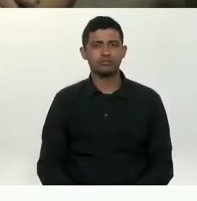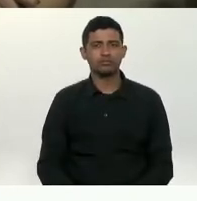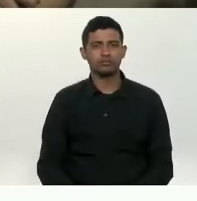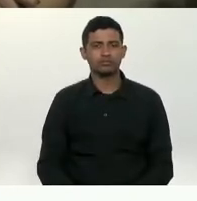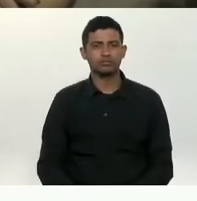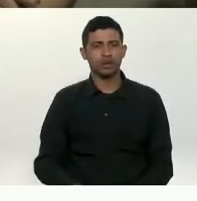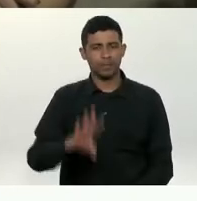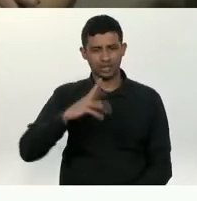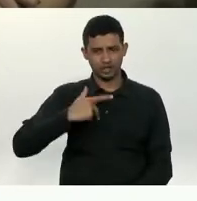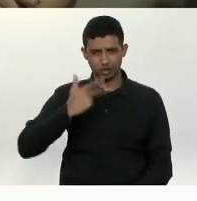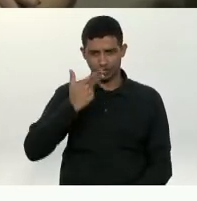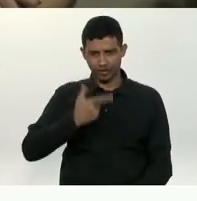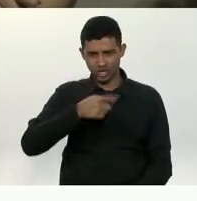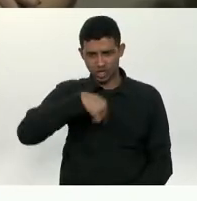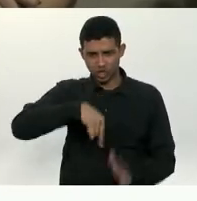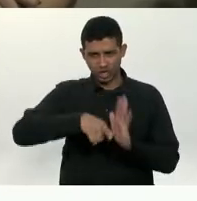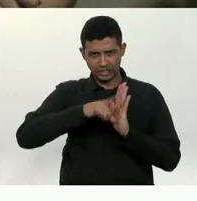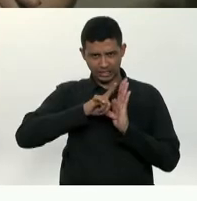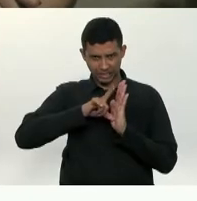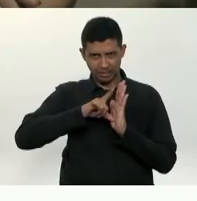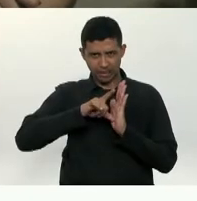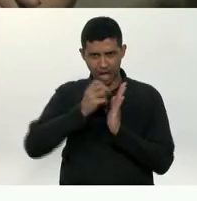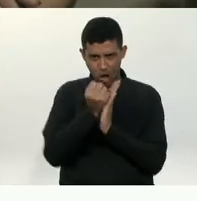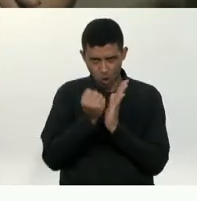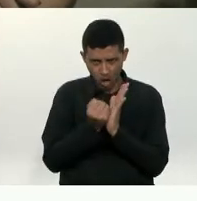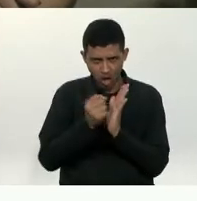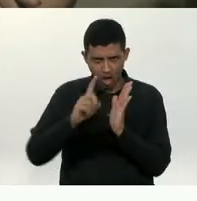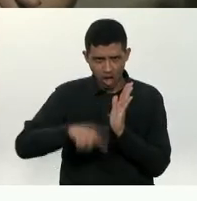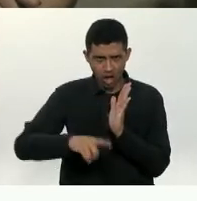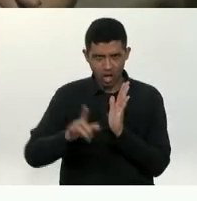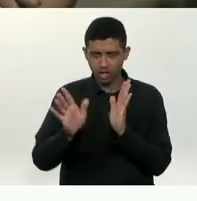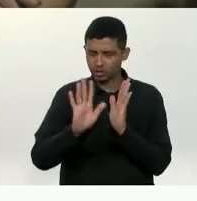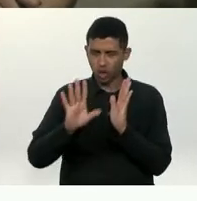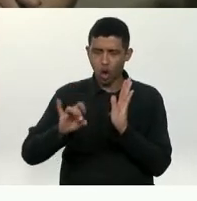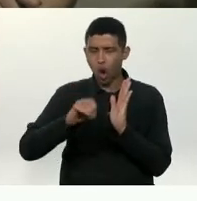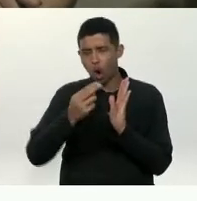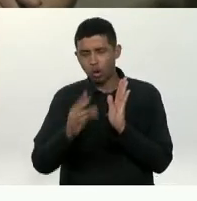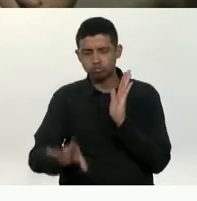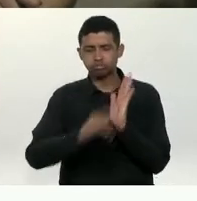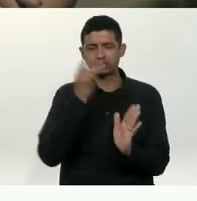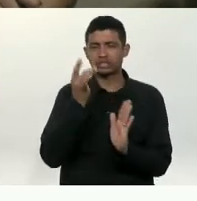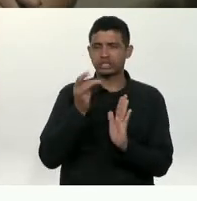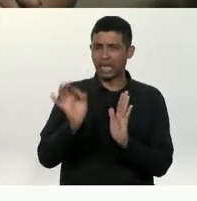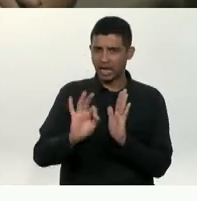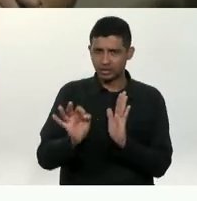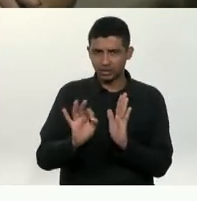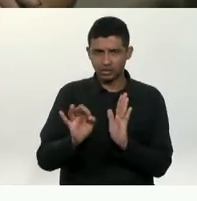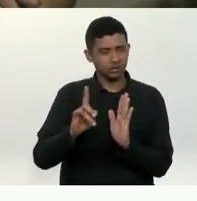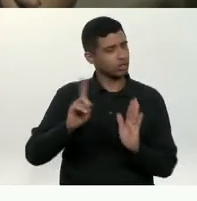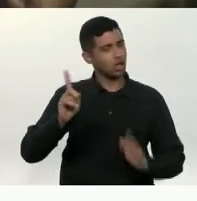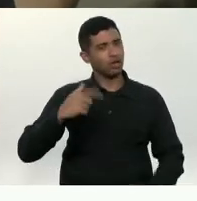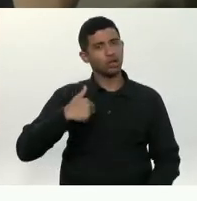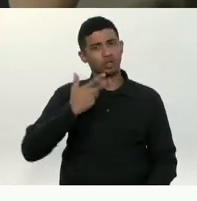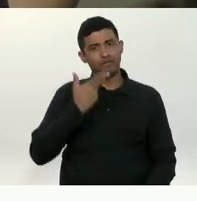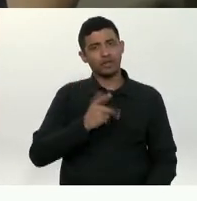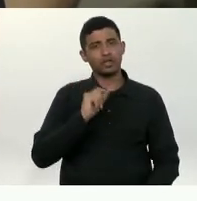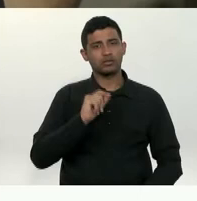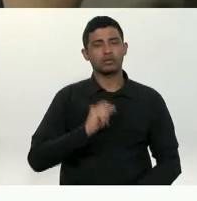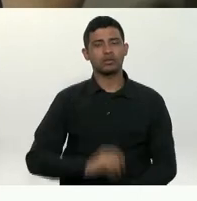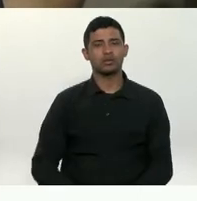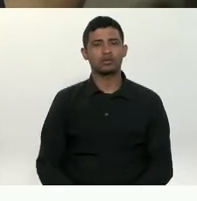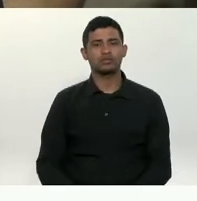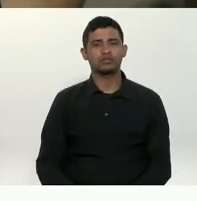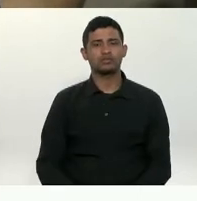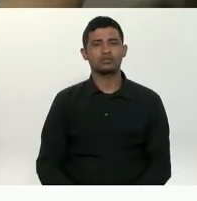estou dizendo que nós não vamos antecipar a outorga, que nós não vamos renovar antecipadamente o contrato de concessão. O que eu estou dizendo é que